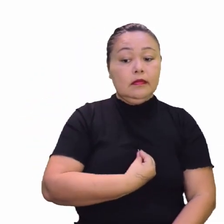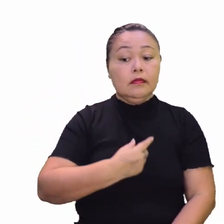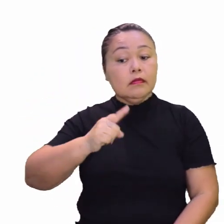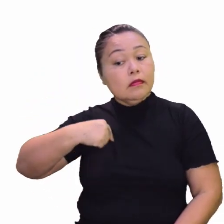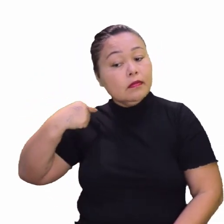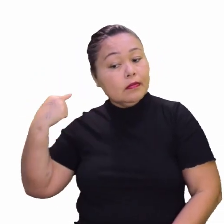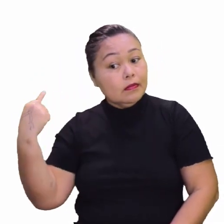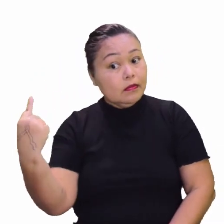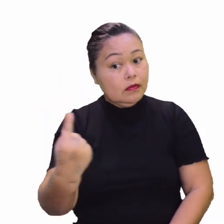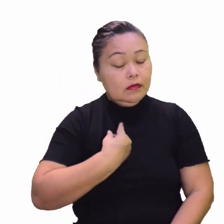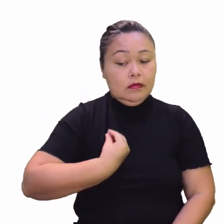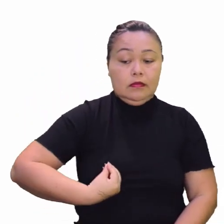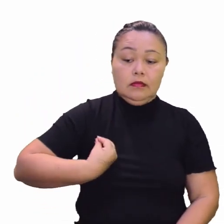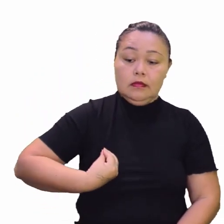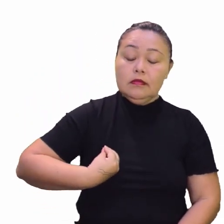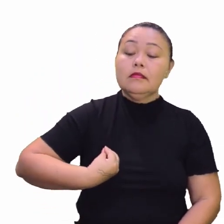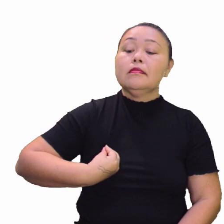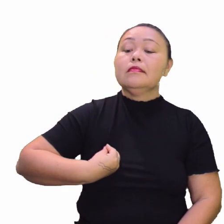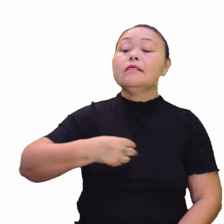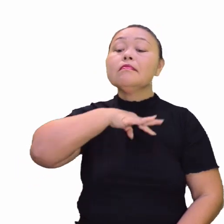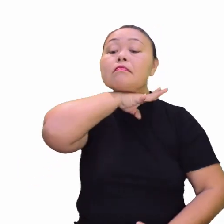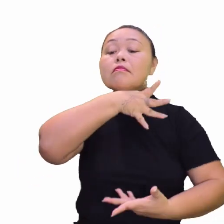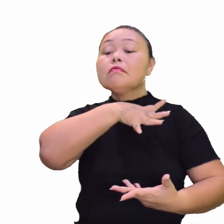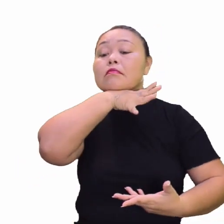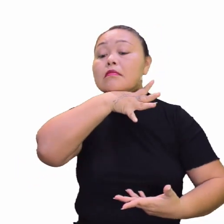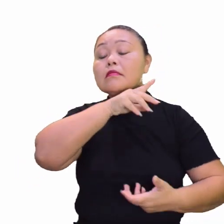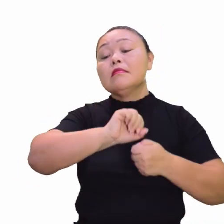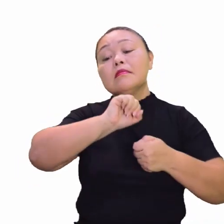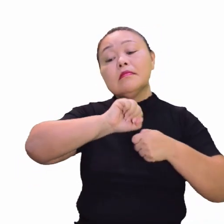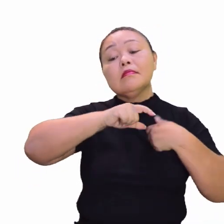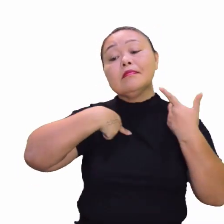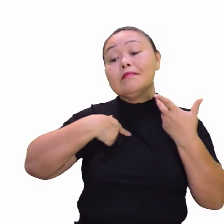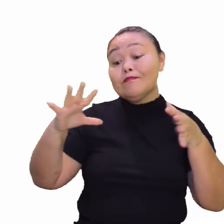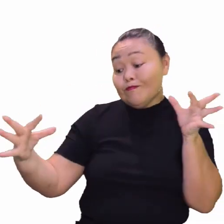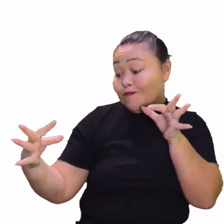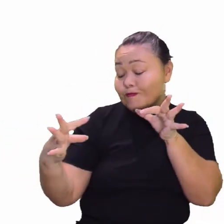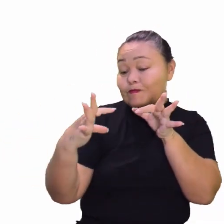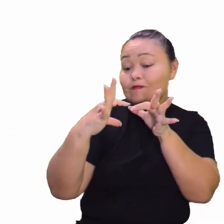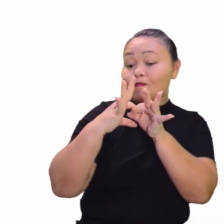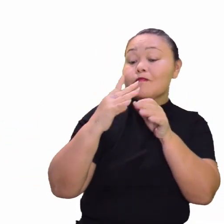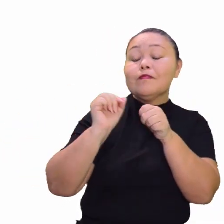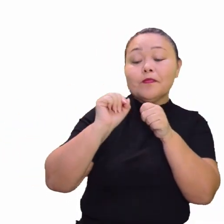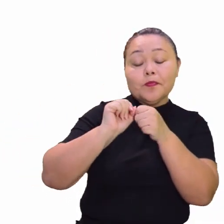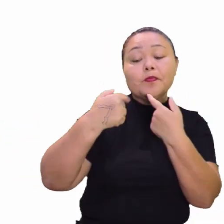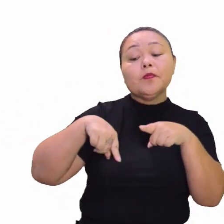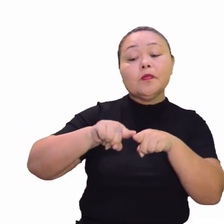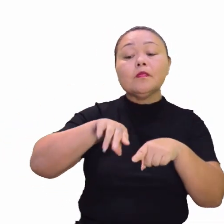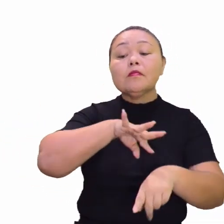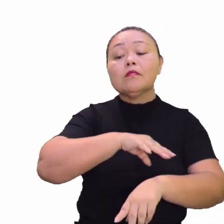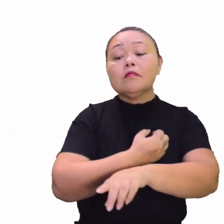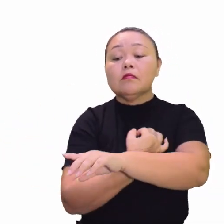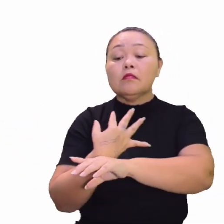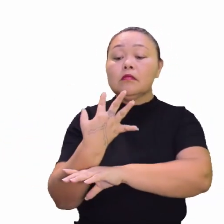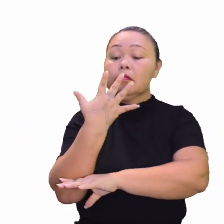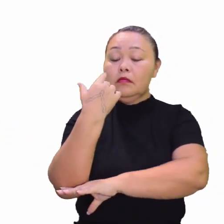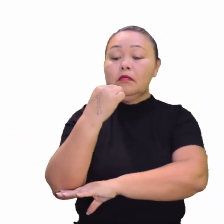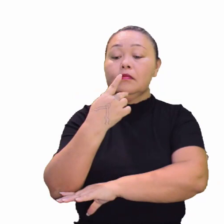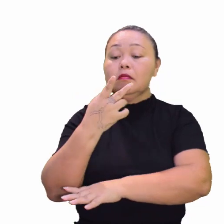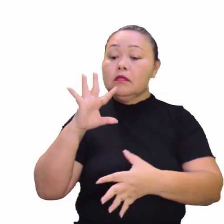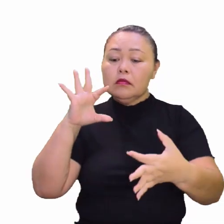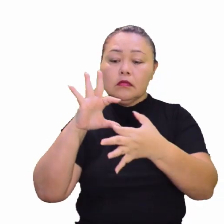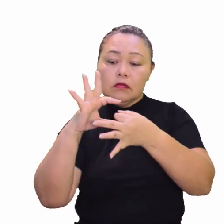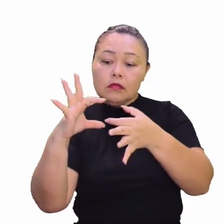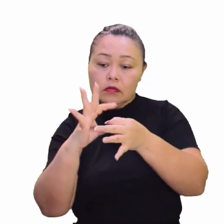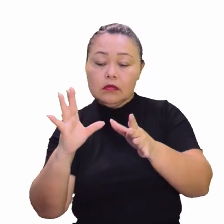as nossas vidas de animais dependem também dessa vida, desta vegetação. Exato. Não estamos falando que está